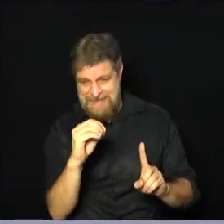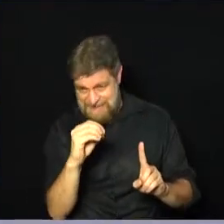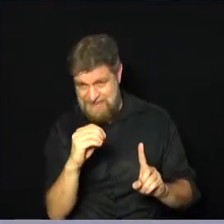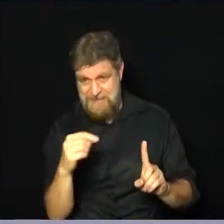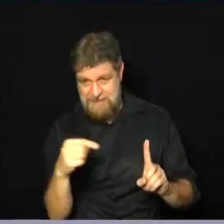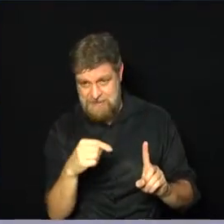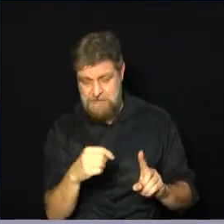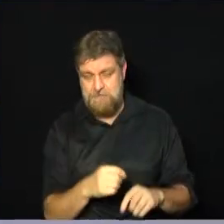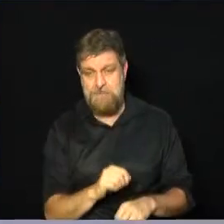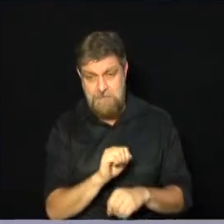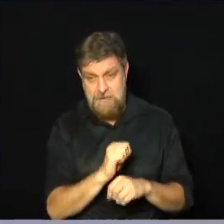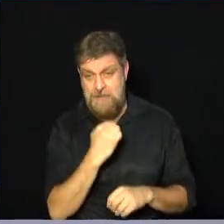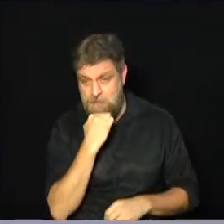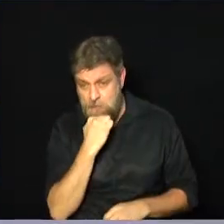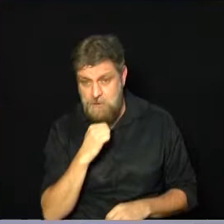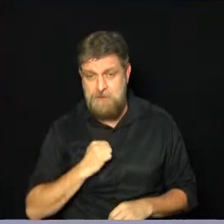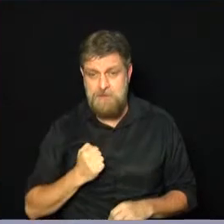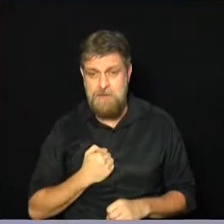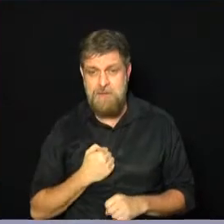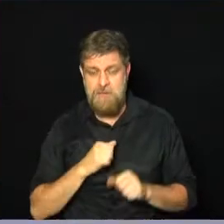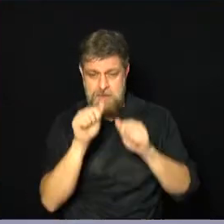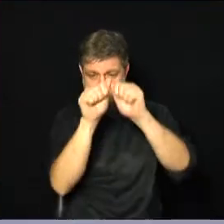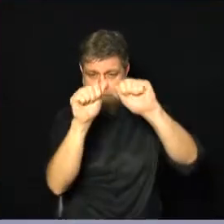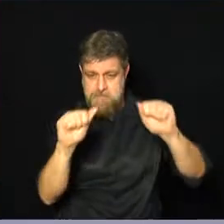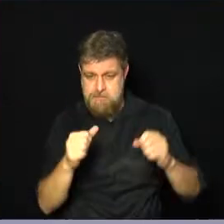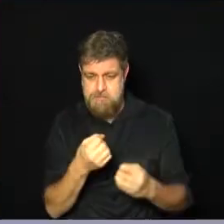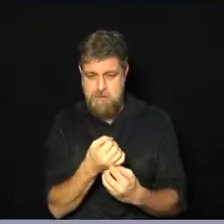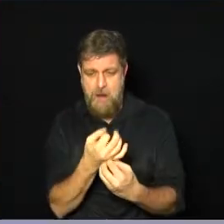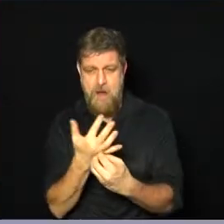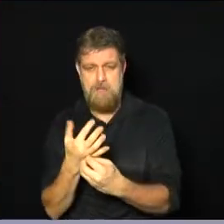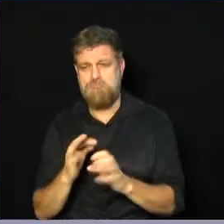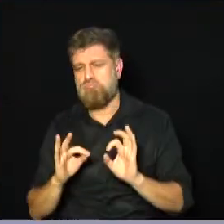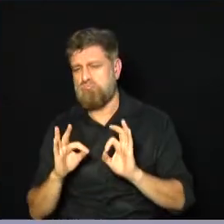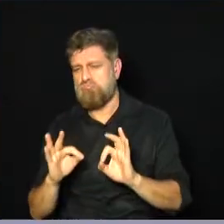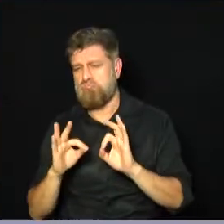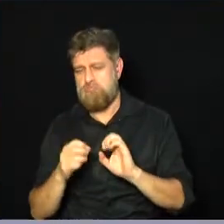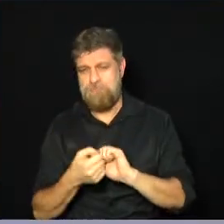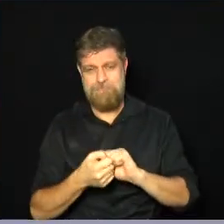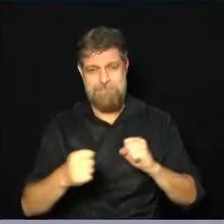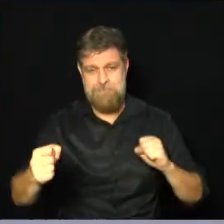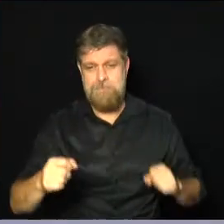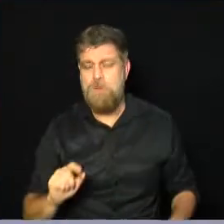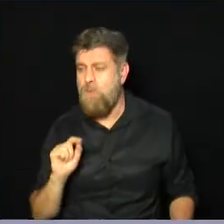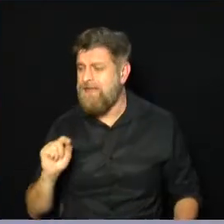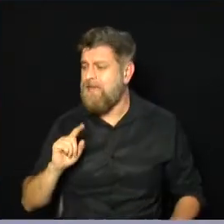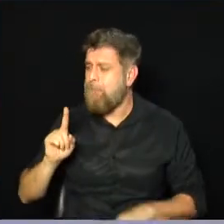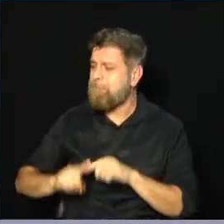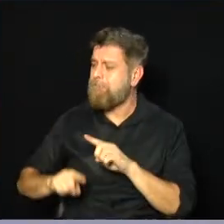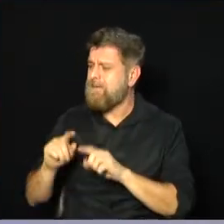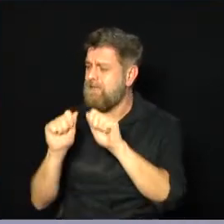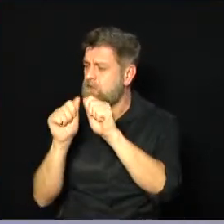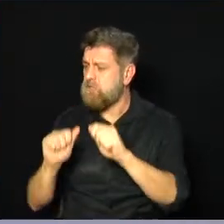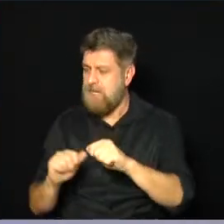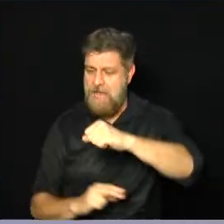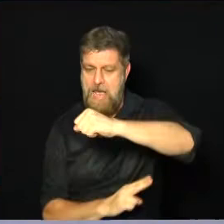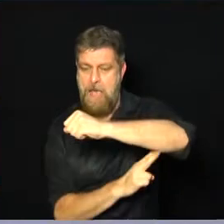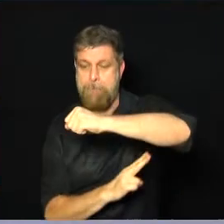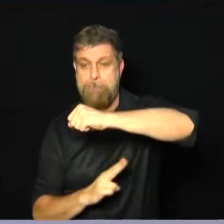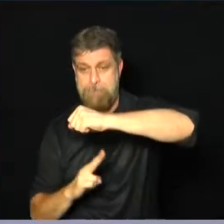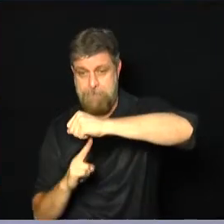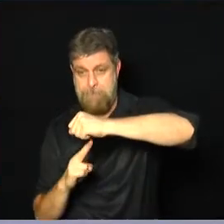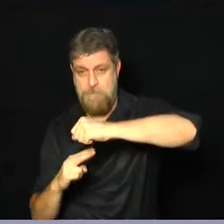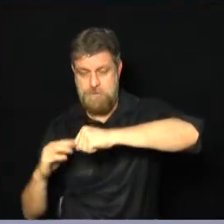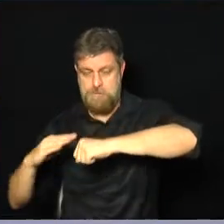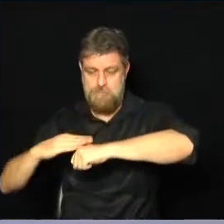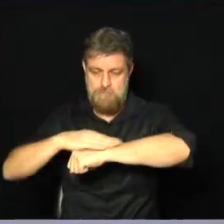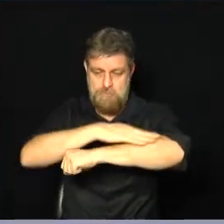estações, terminais e obras de arte. Então, é uma obra realmente gigantesca. A obra de arte é viaduto e ponte, né? É